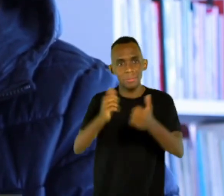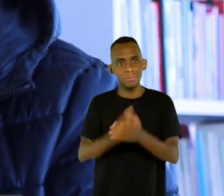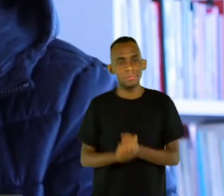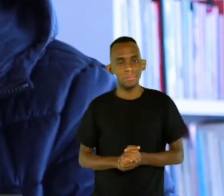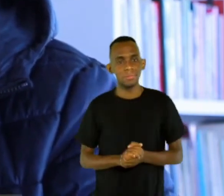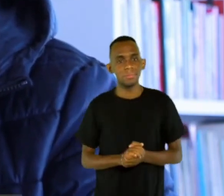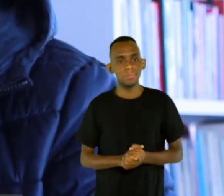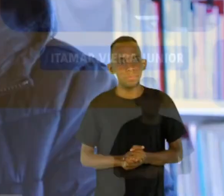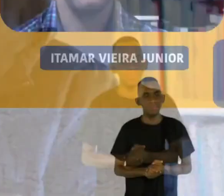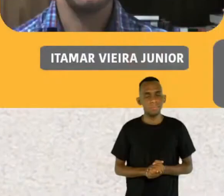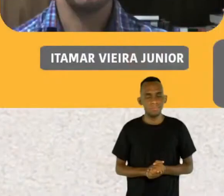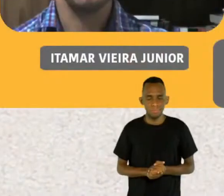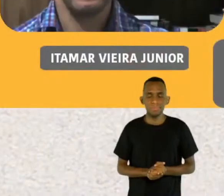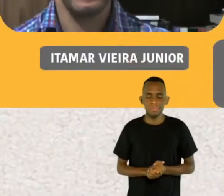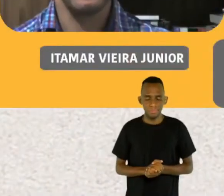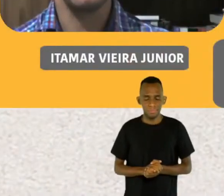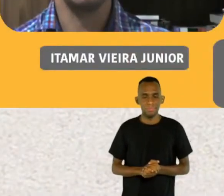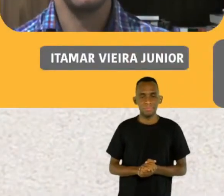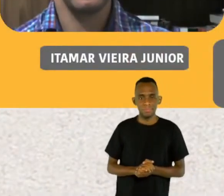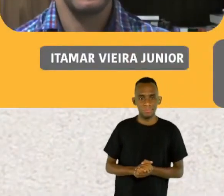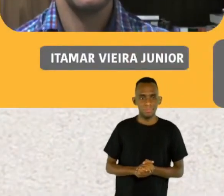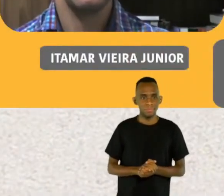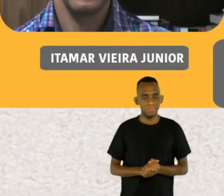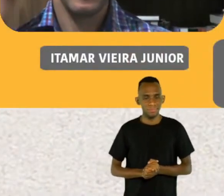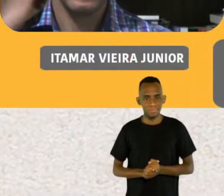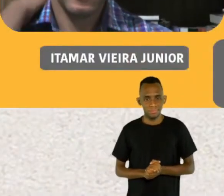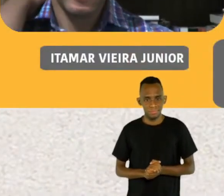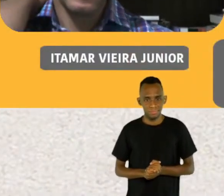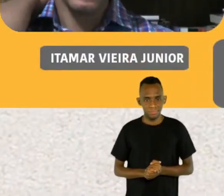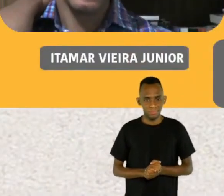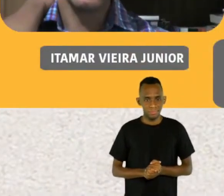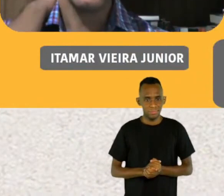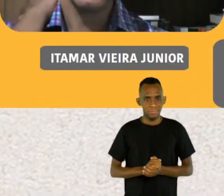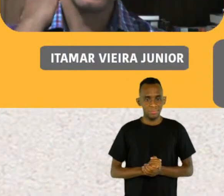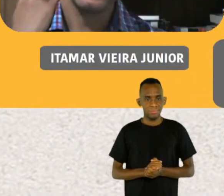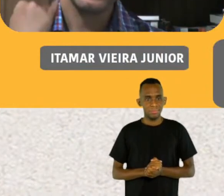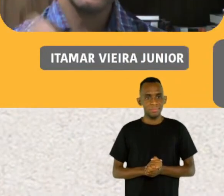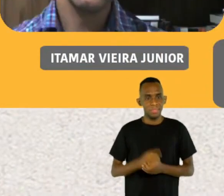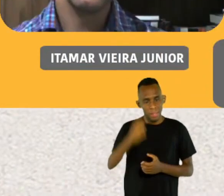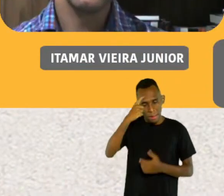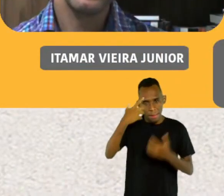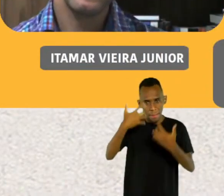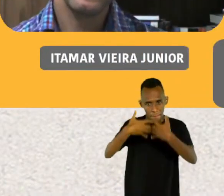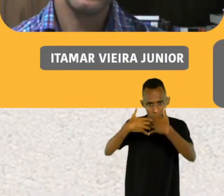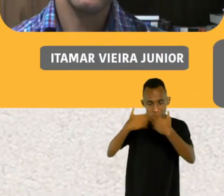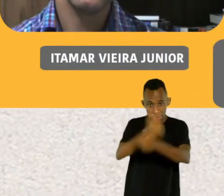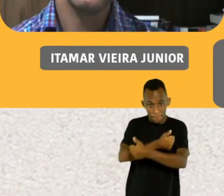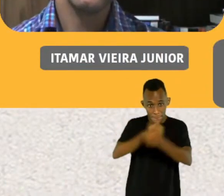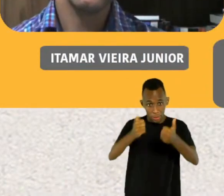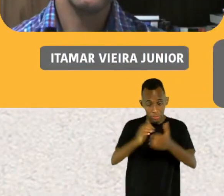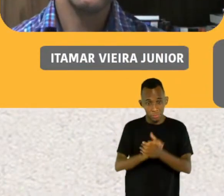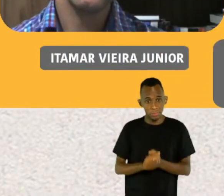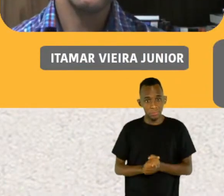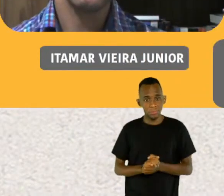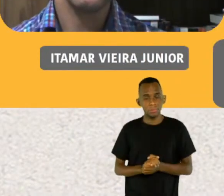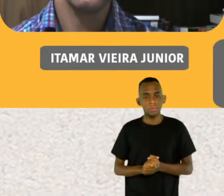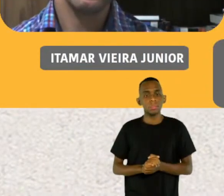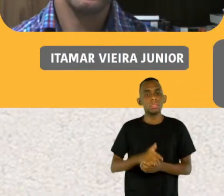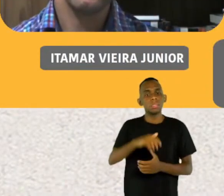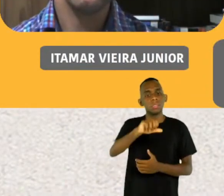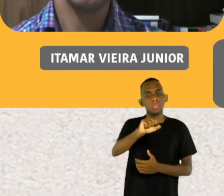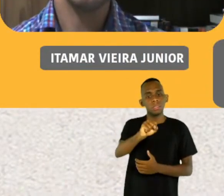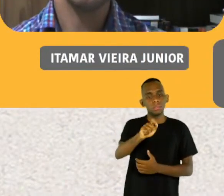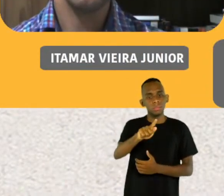Não Com é, Sérgio? certeza. É assim, estamos precisando pensar melhor. Sérgio, muitíssimo